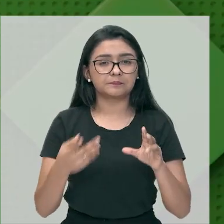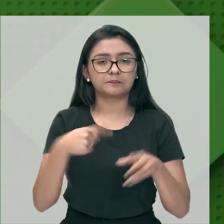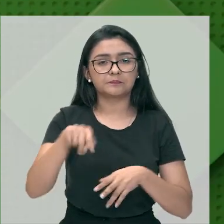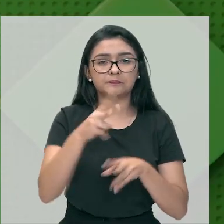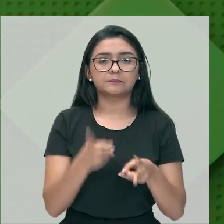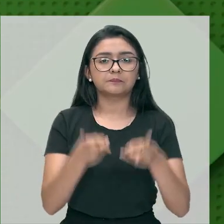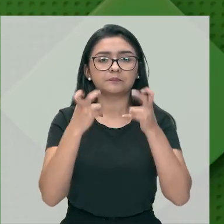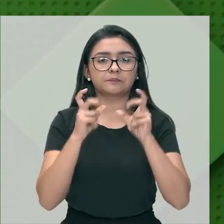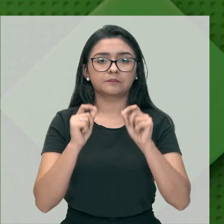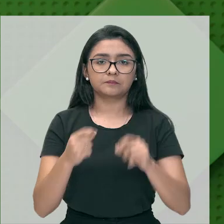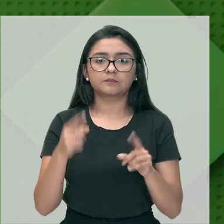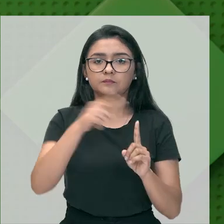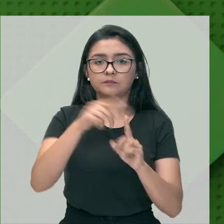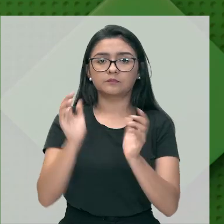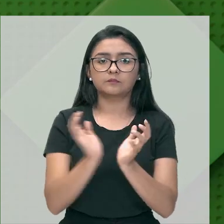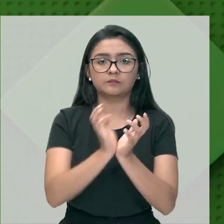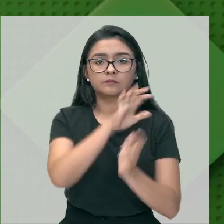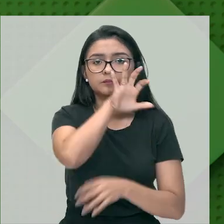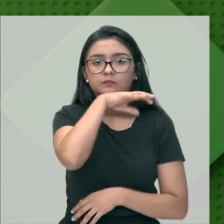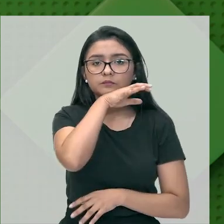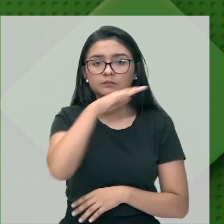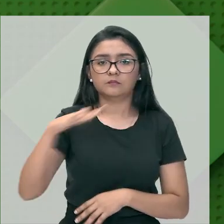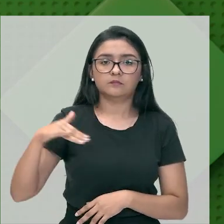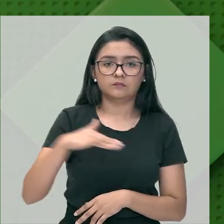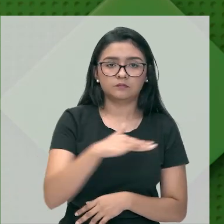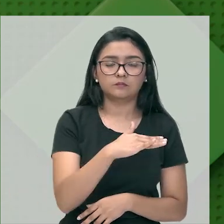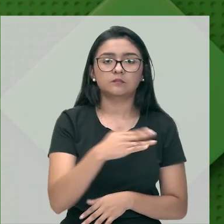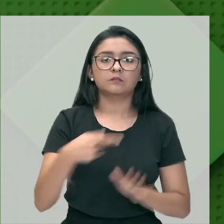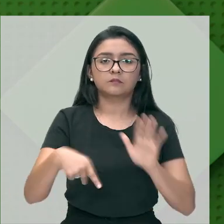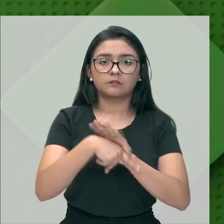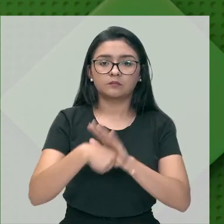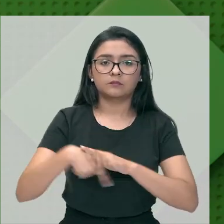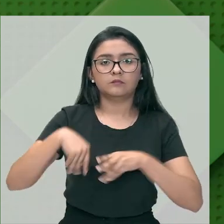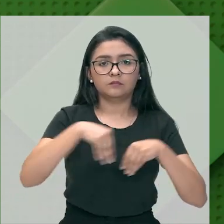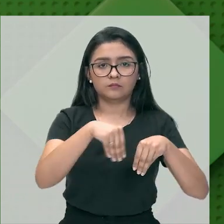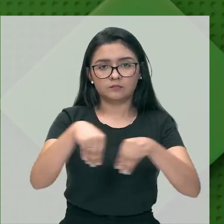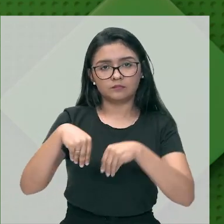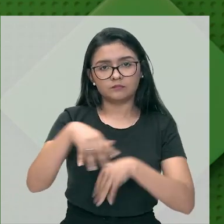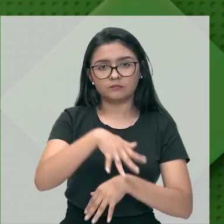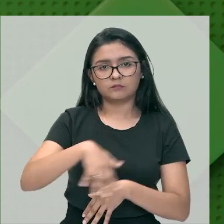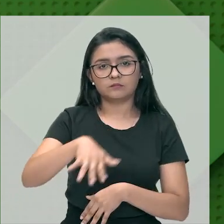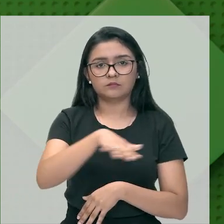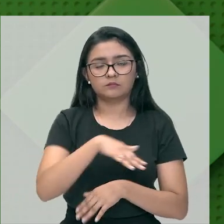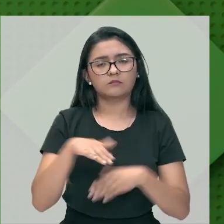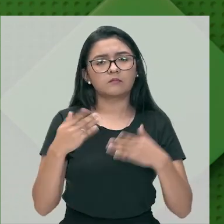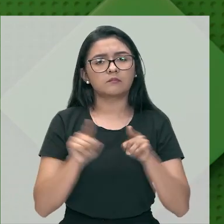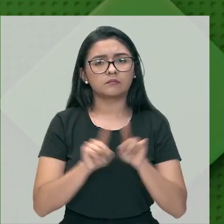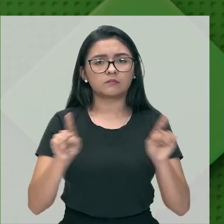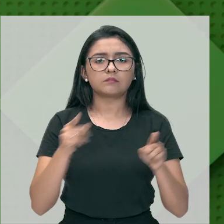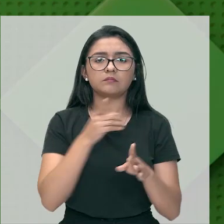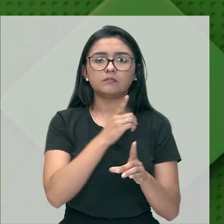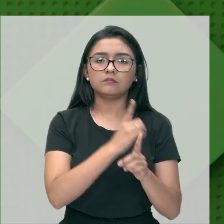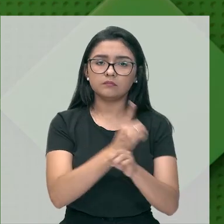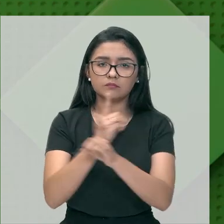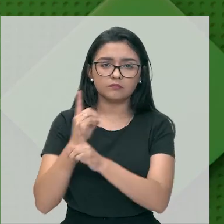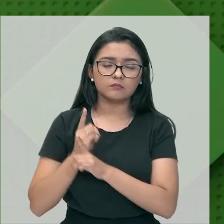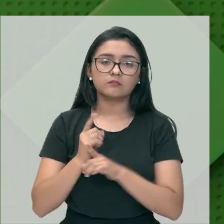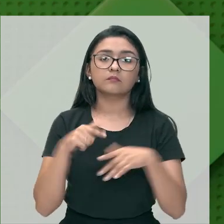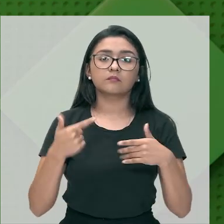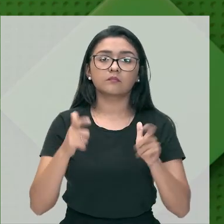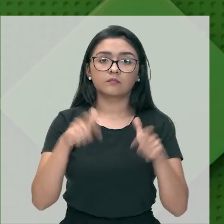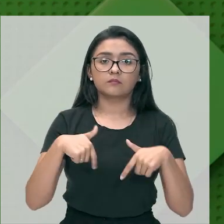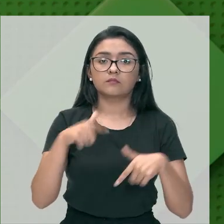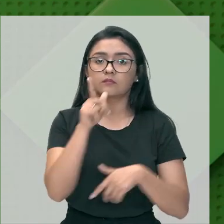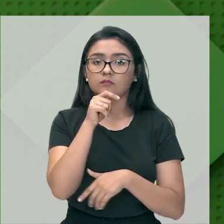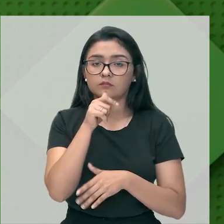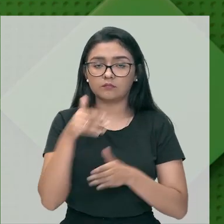pode observar dos répteis, como nós falamos, são animais ali adaptados para um ambiente terrestre, embora a gente encontre também eles em